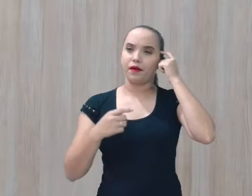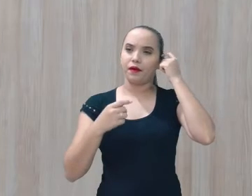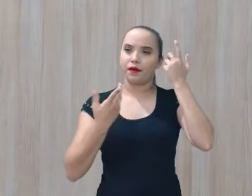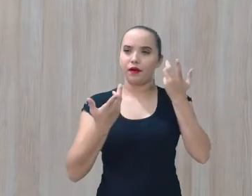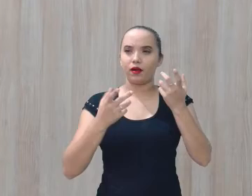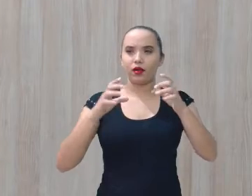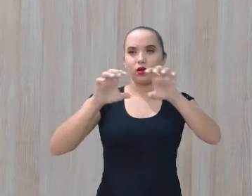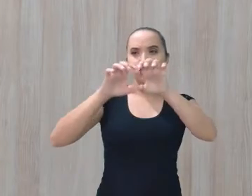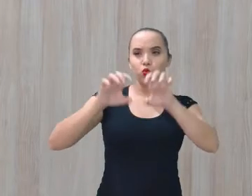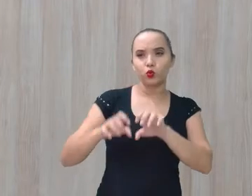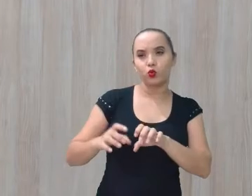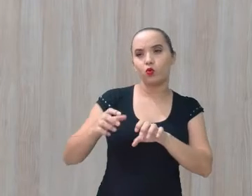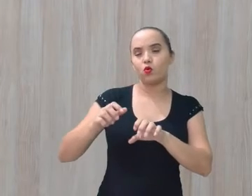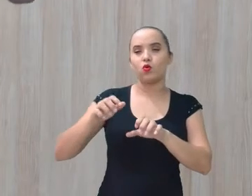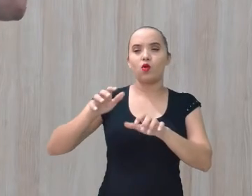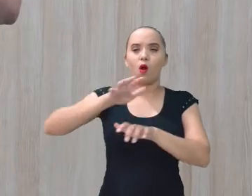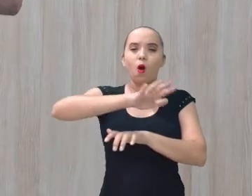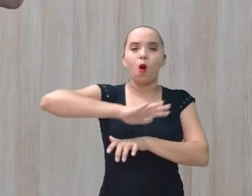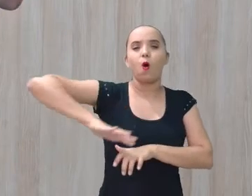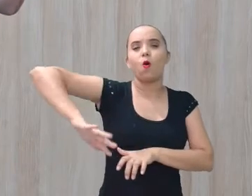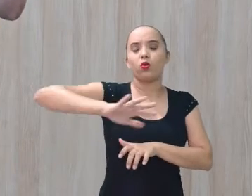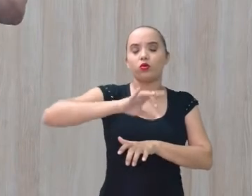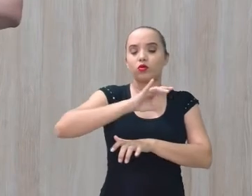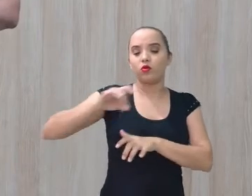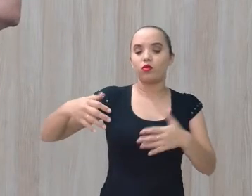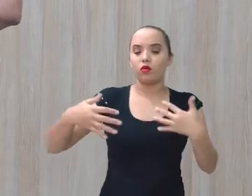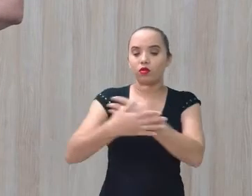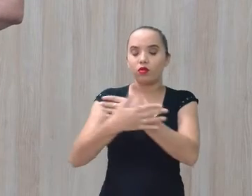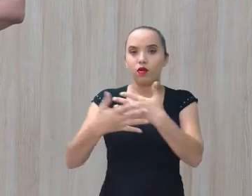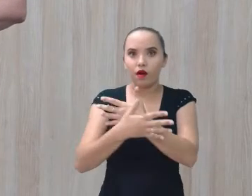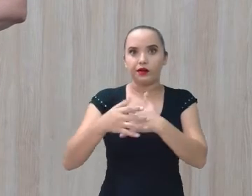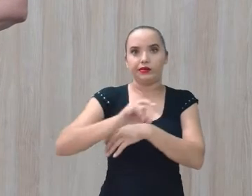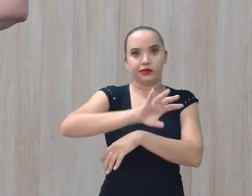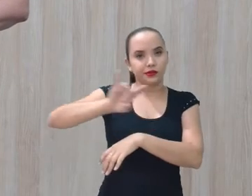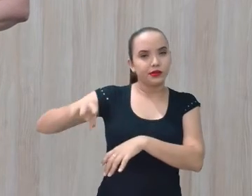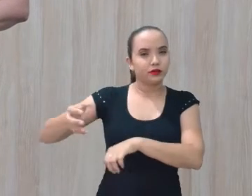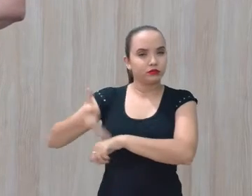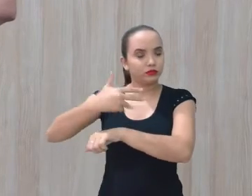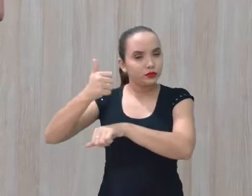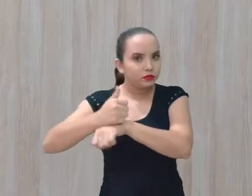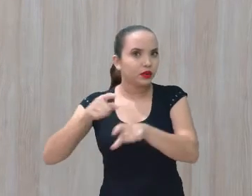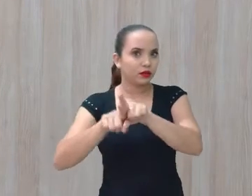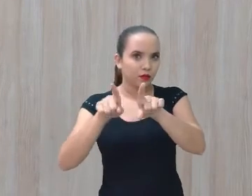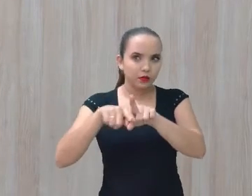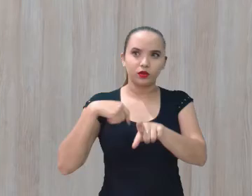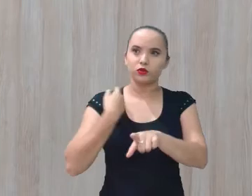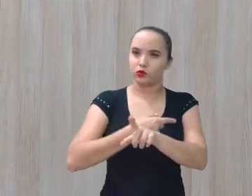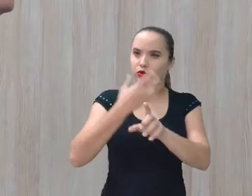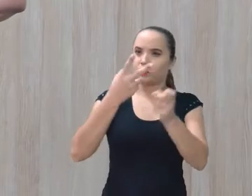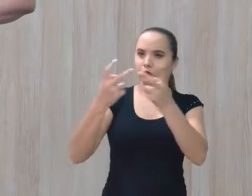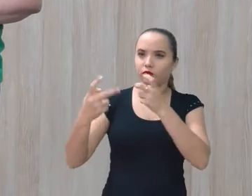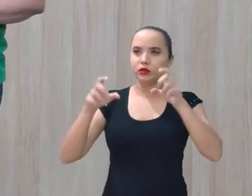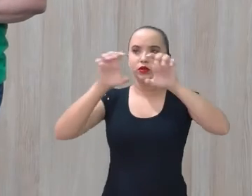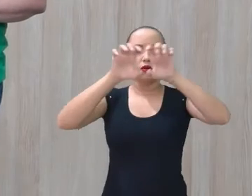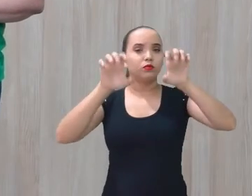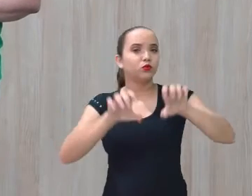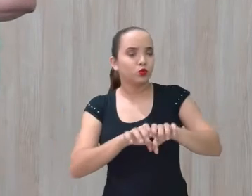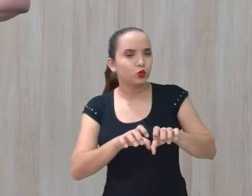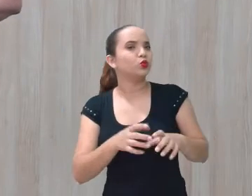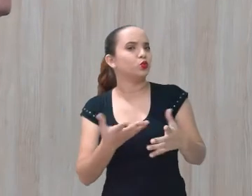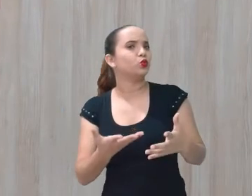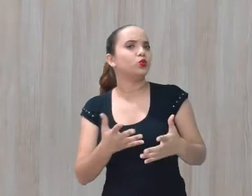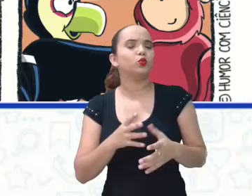longo de cada espaço, cada rua na cidade, uma praça, todo mundo percebe, não é? Uma escultura. E aí Caco